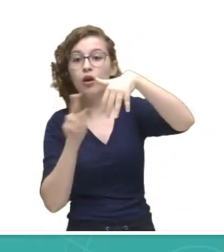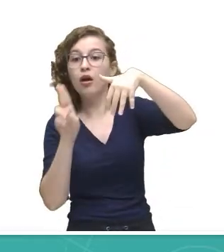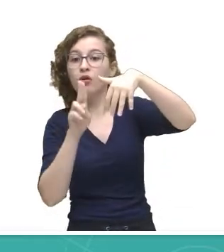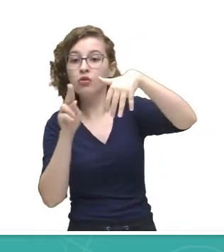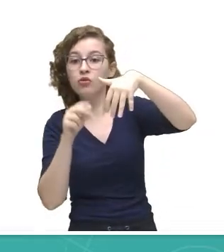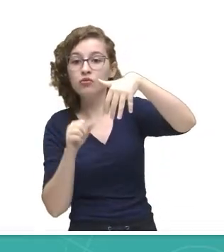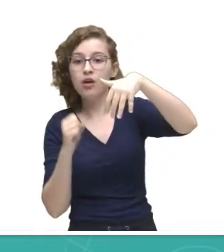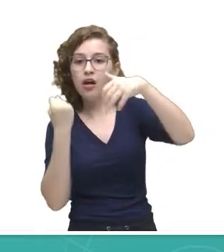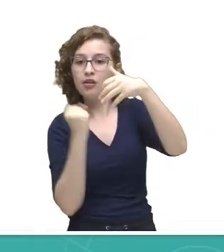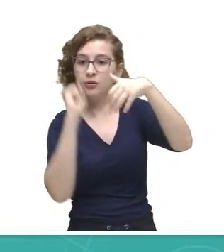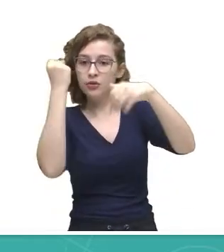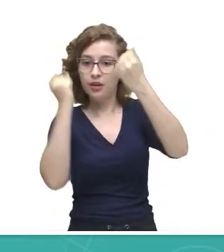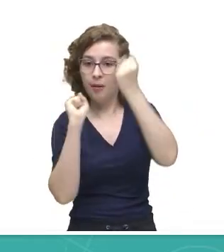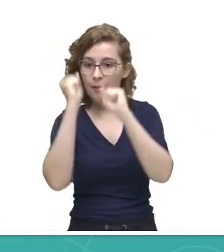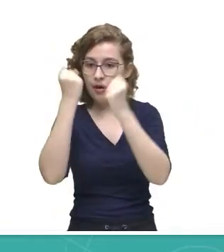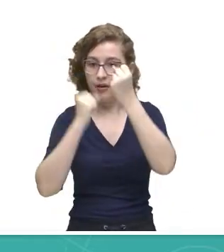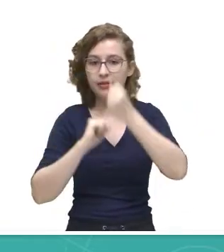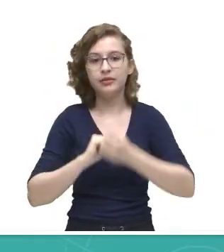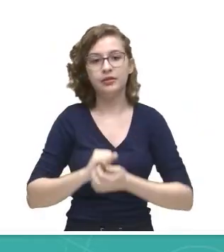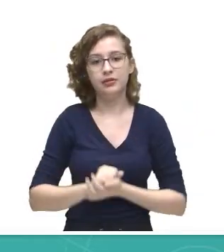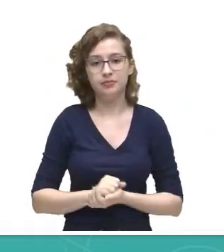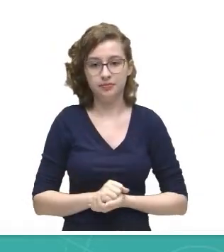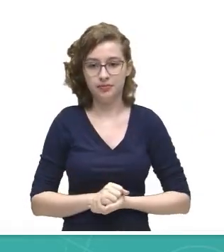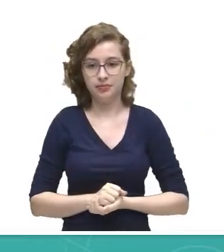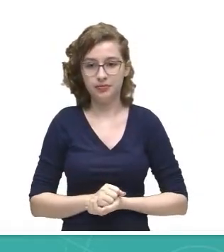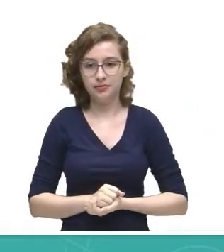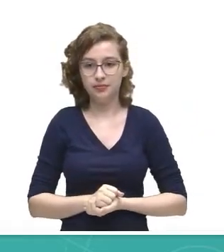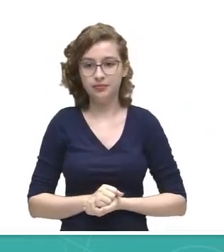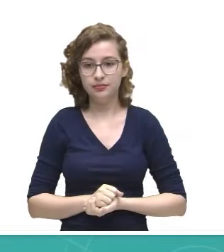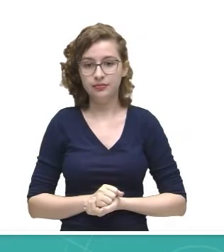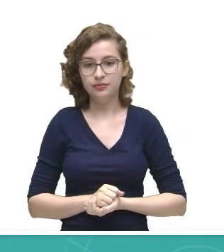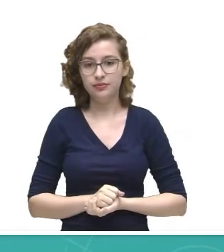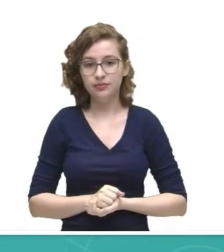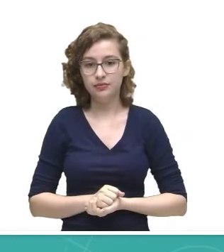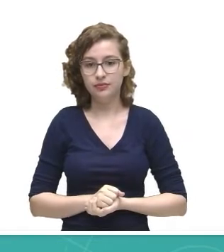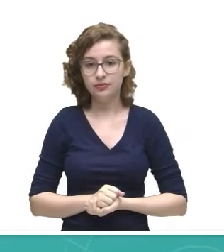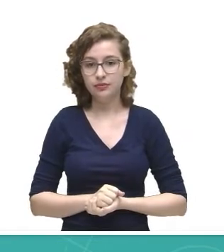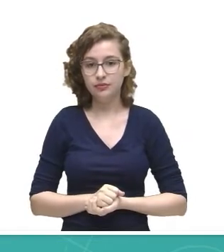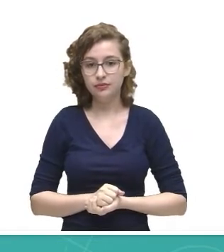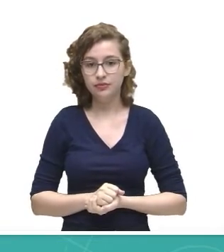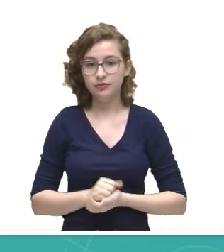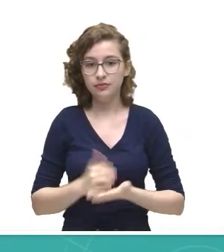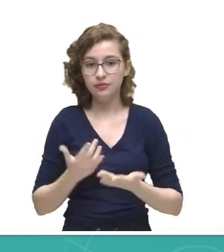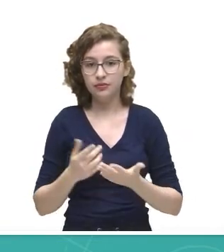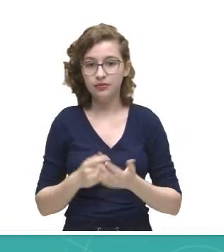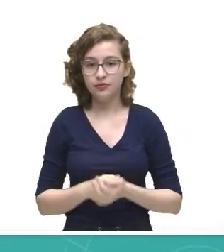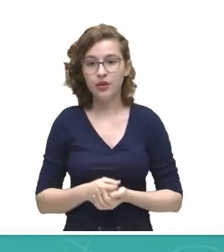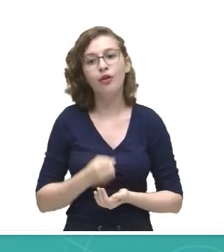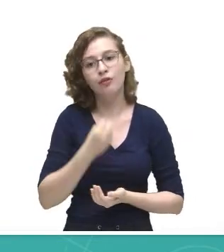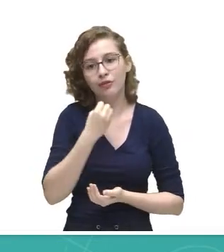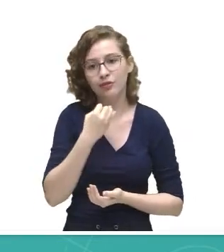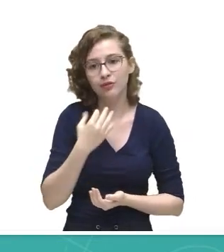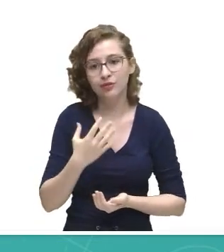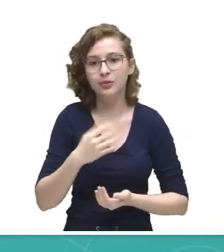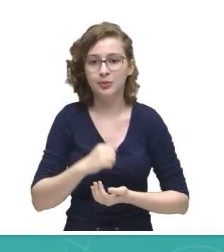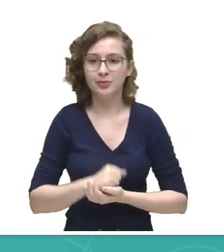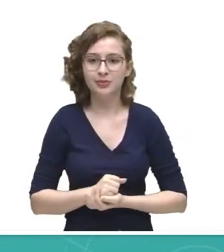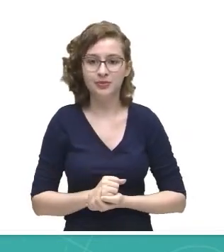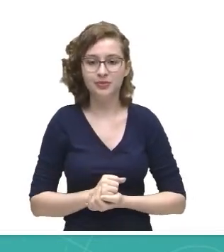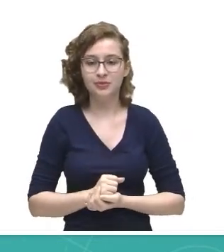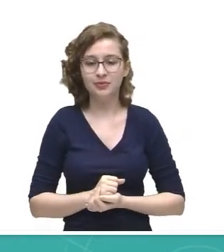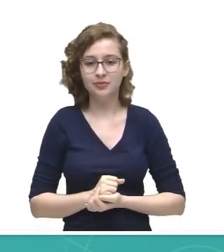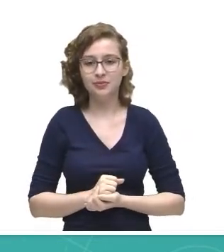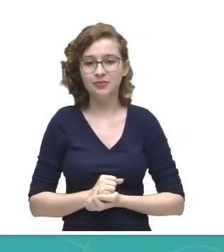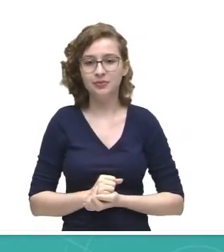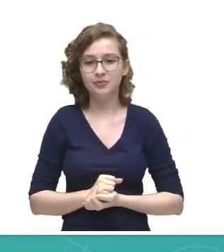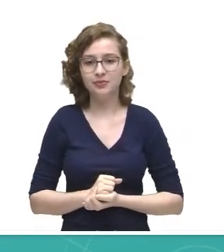é esse o motor, é esse o combustível das máquinas agora. Então, um dos pontos que ajudou a Inglaterra a ser a pioneira.